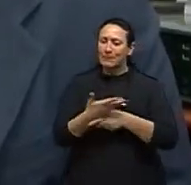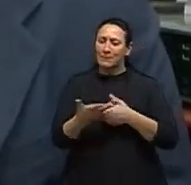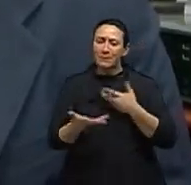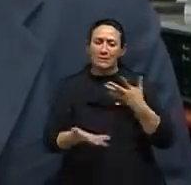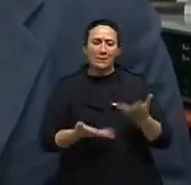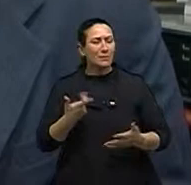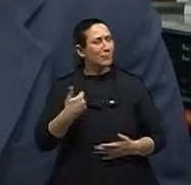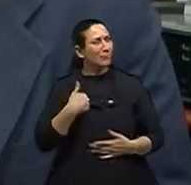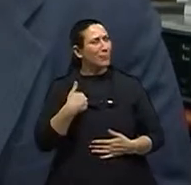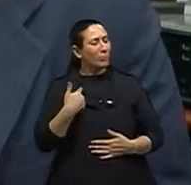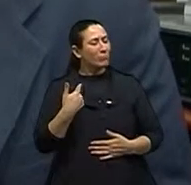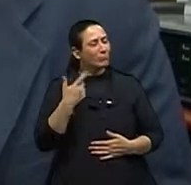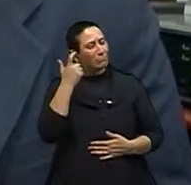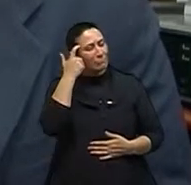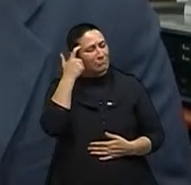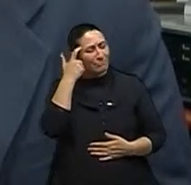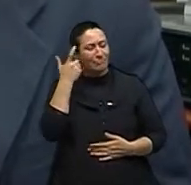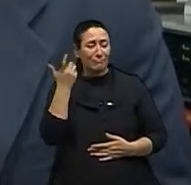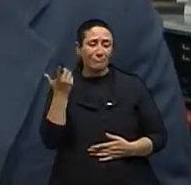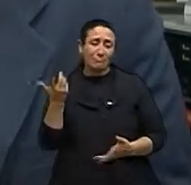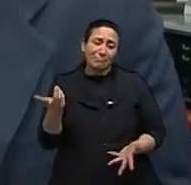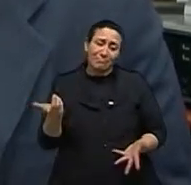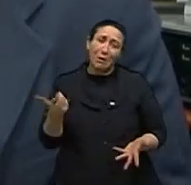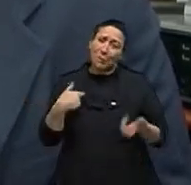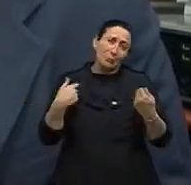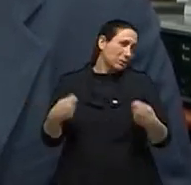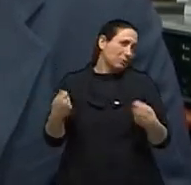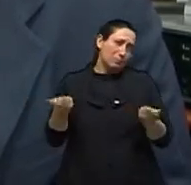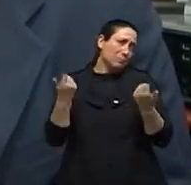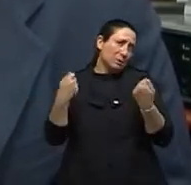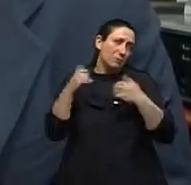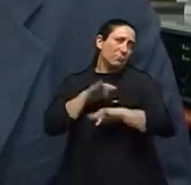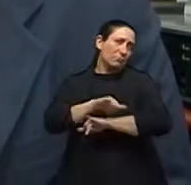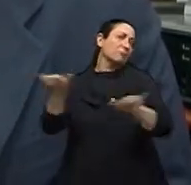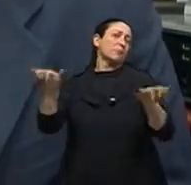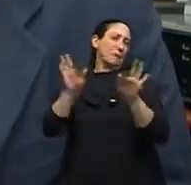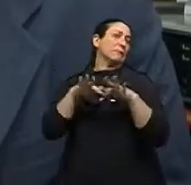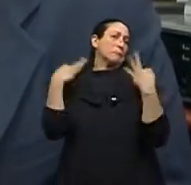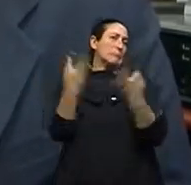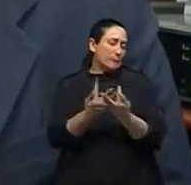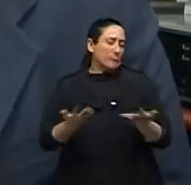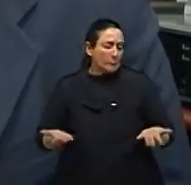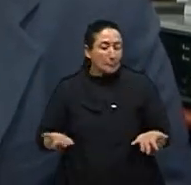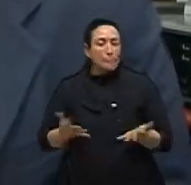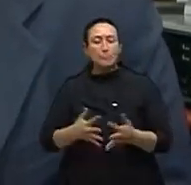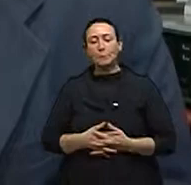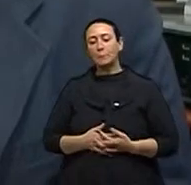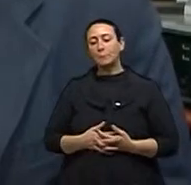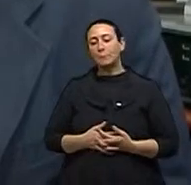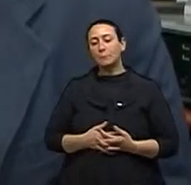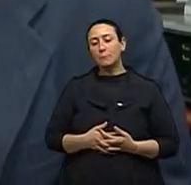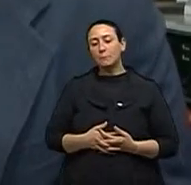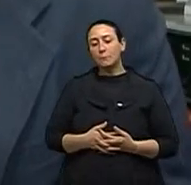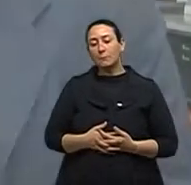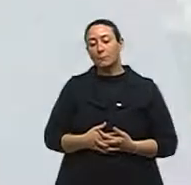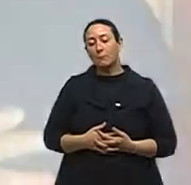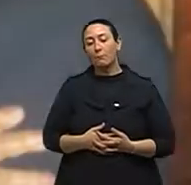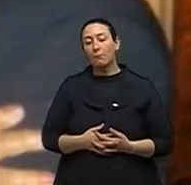cirurgia ó não me resta mais então ir para casa conversar